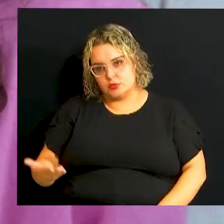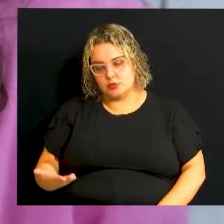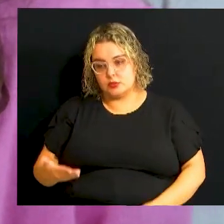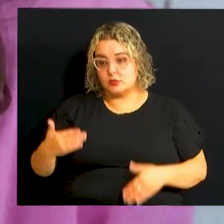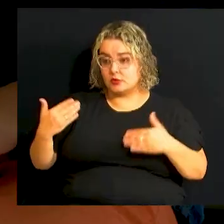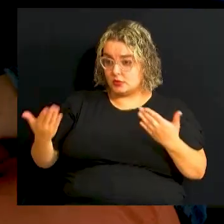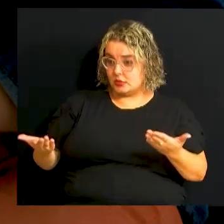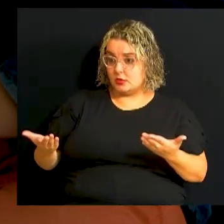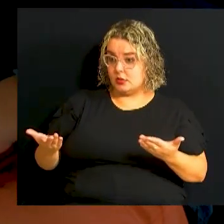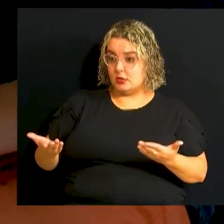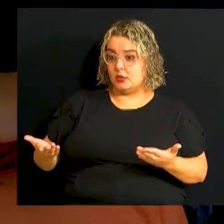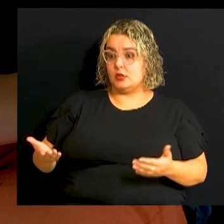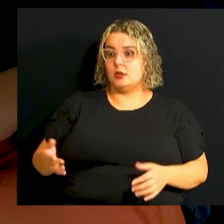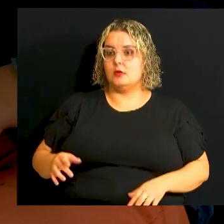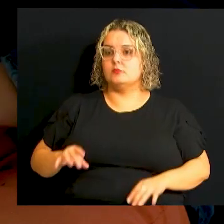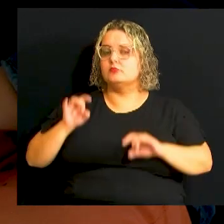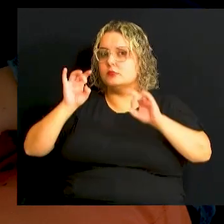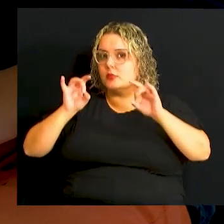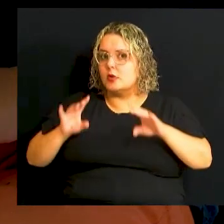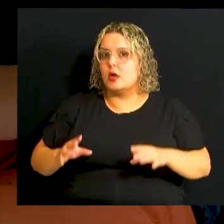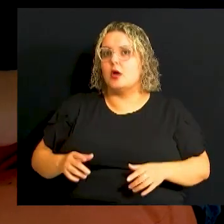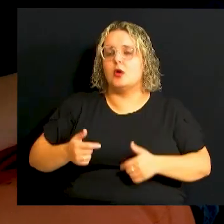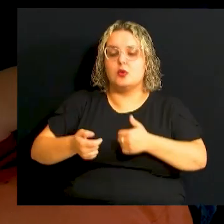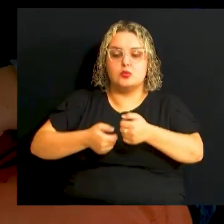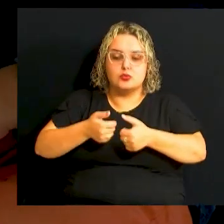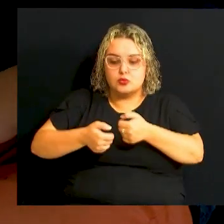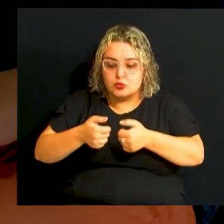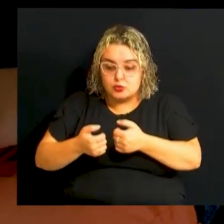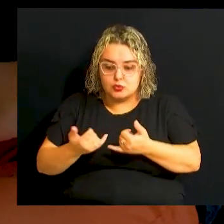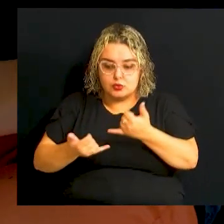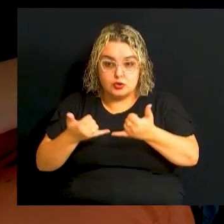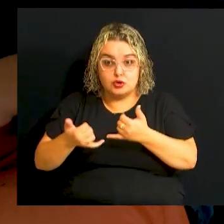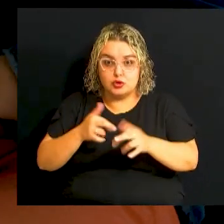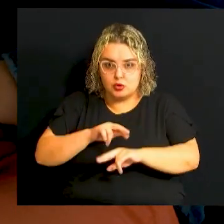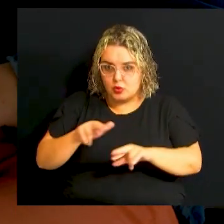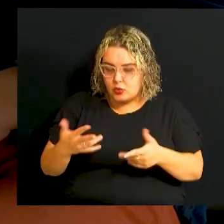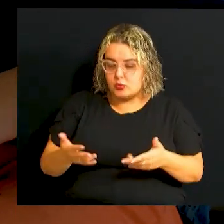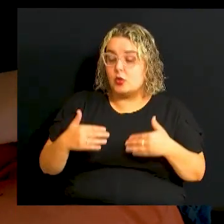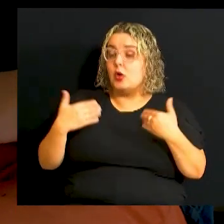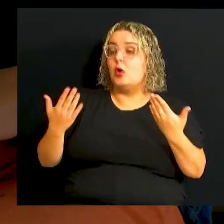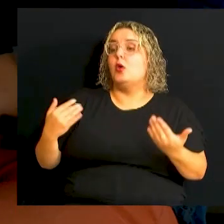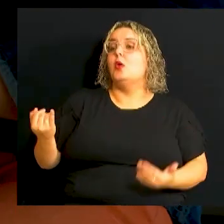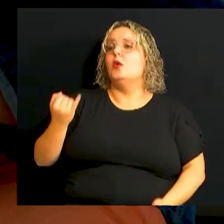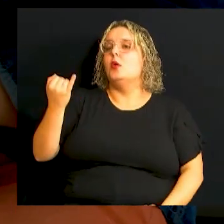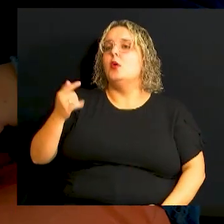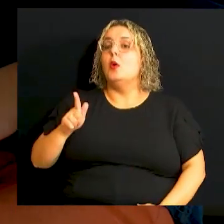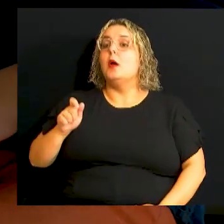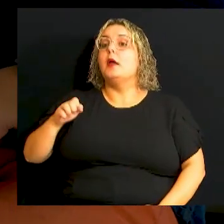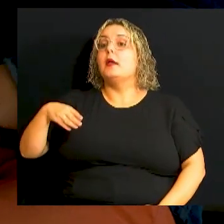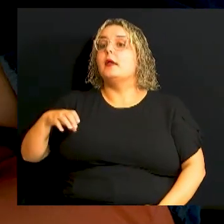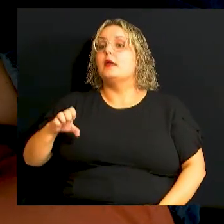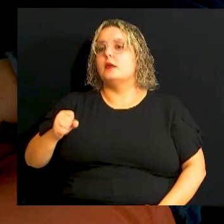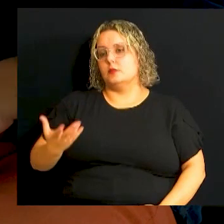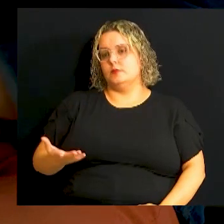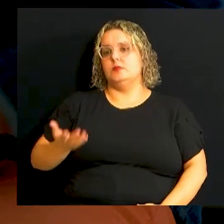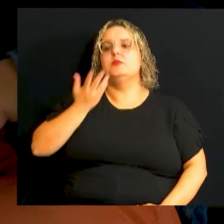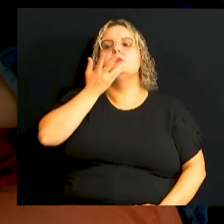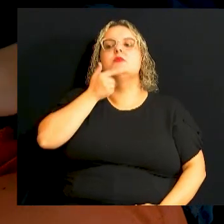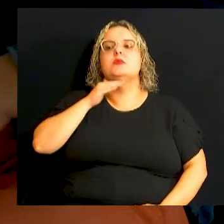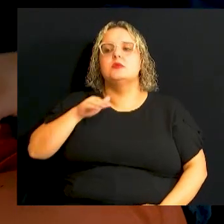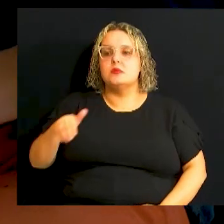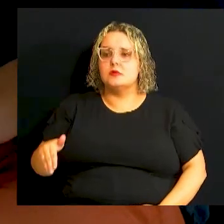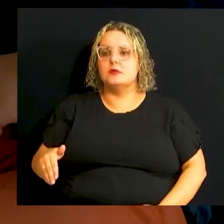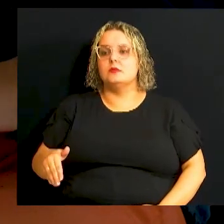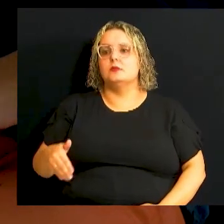dia. Bom, e com relação especificamente aos games, Júnior, qual a importância, né, dos games aí para a